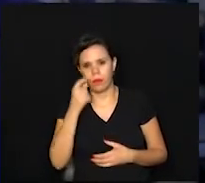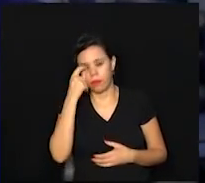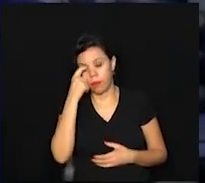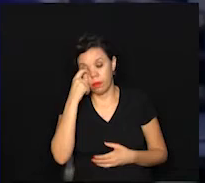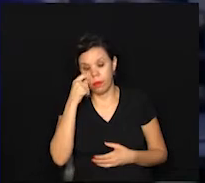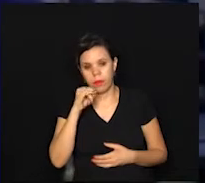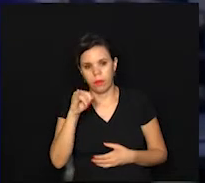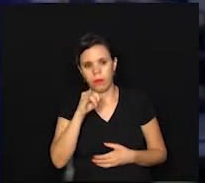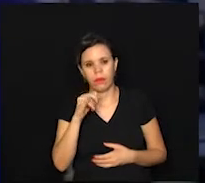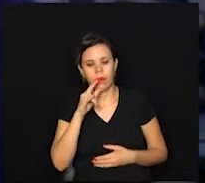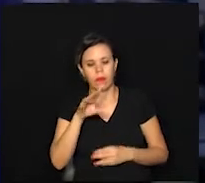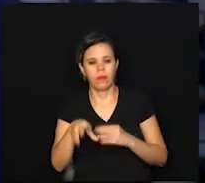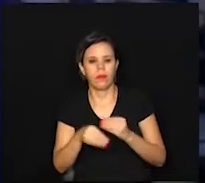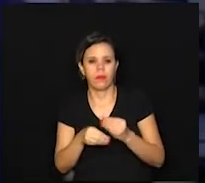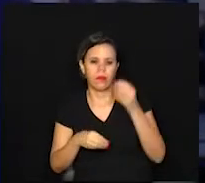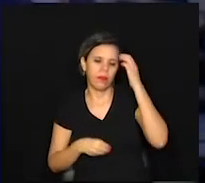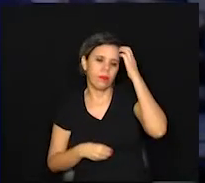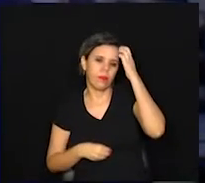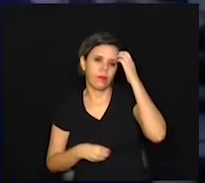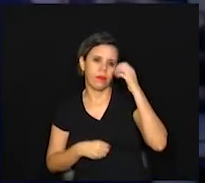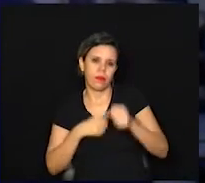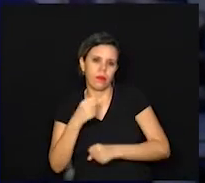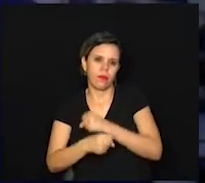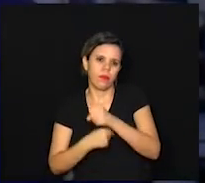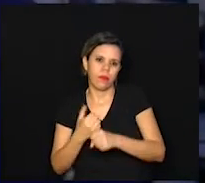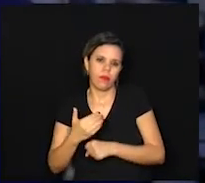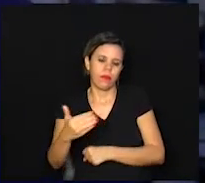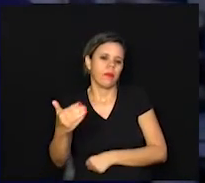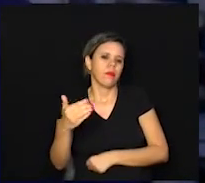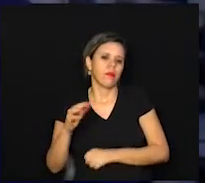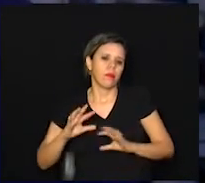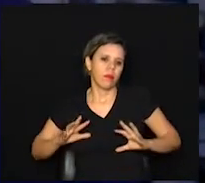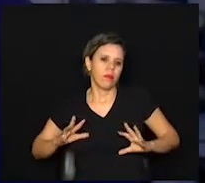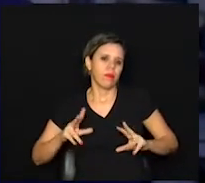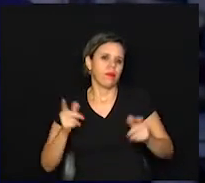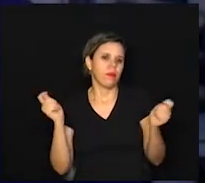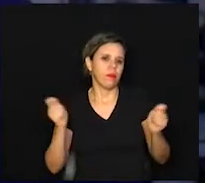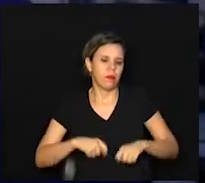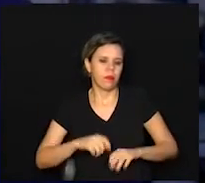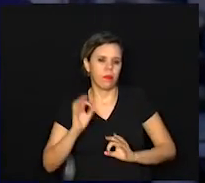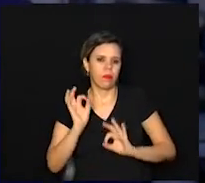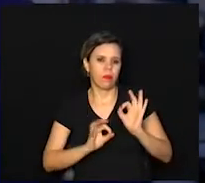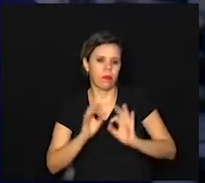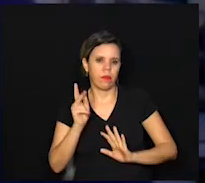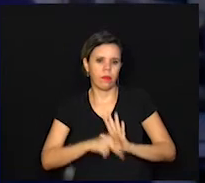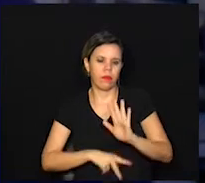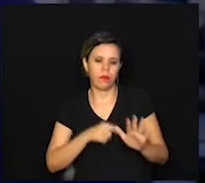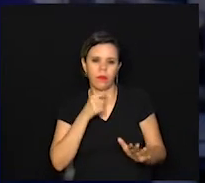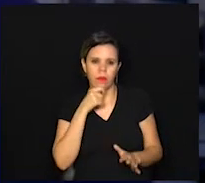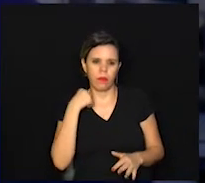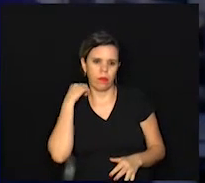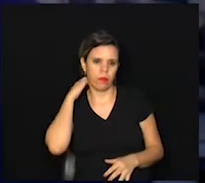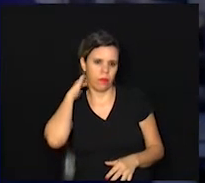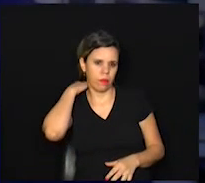se vocês concluírem isso, por exemplo, o ano que vem, esse processo todo, dá para planejar legal, né?